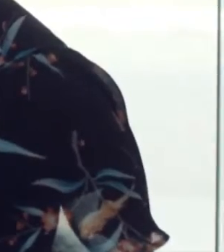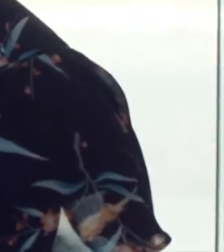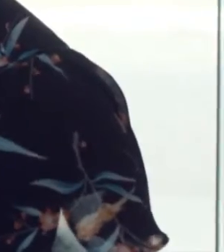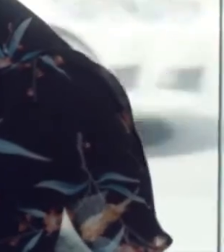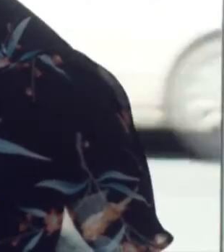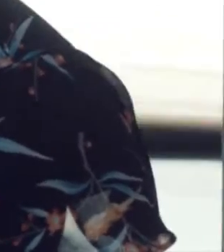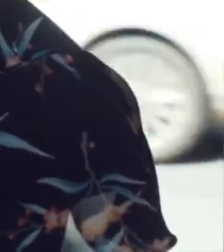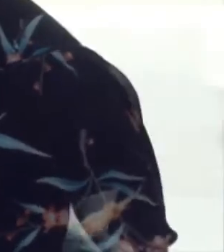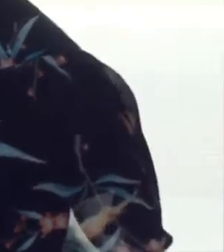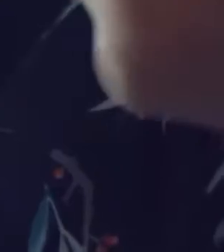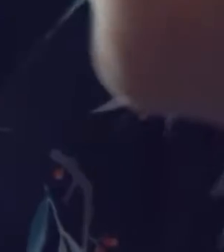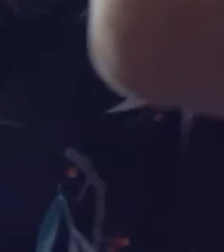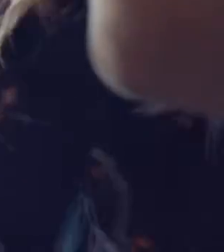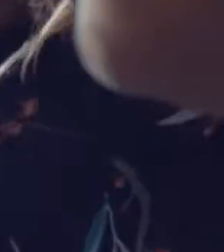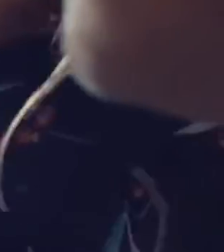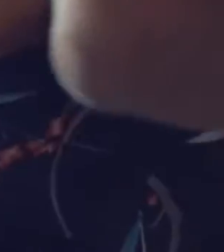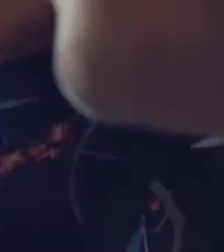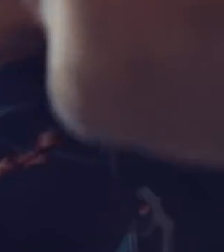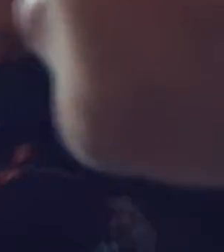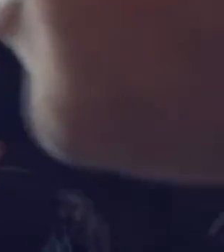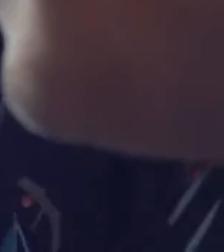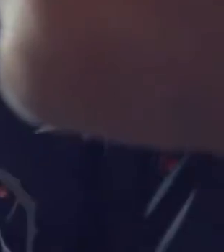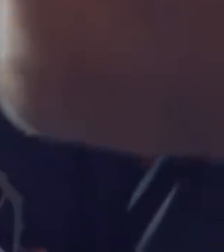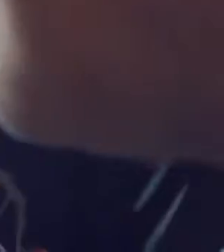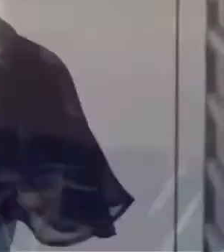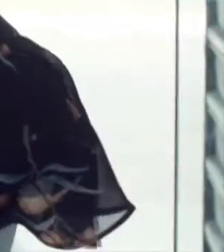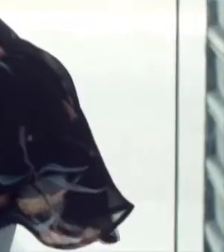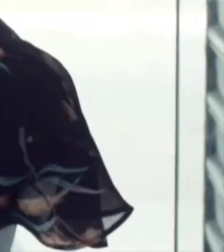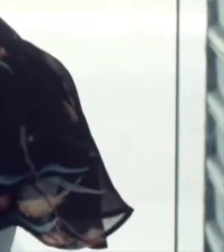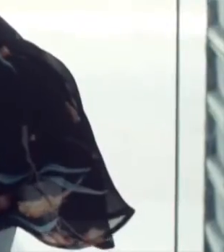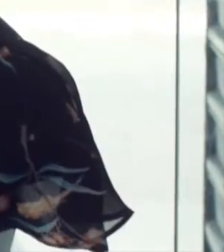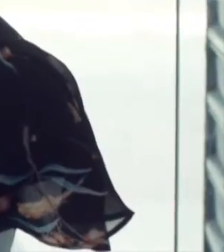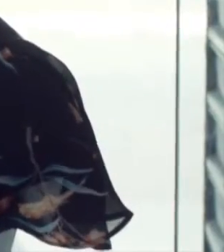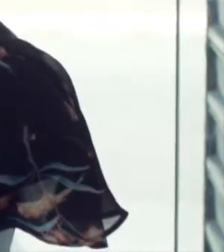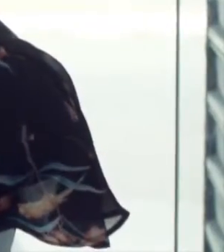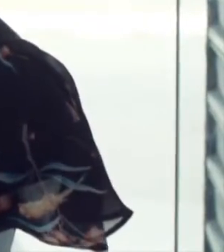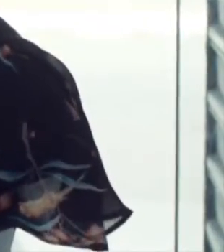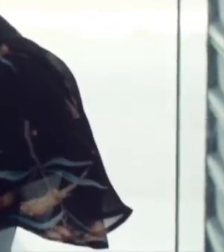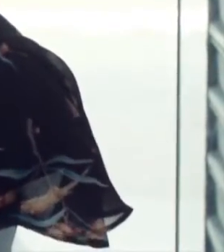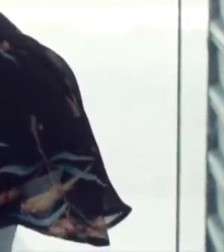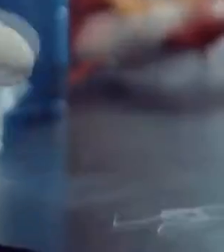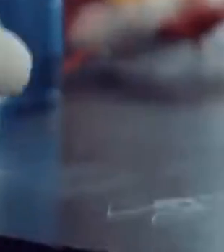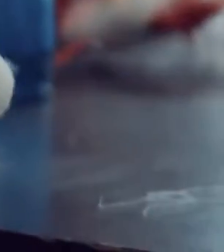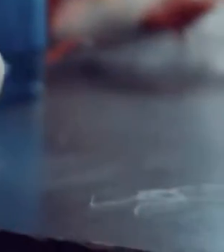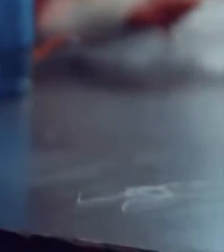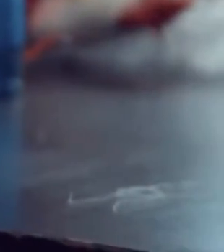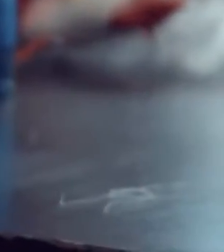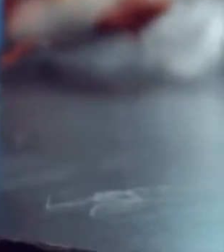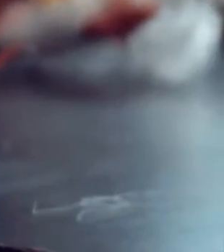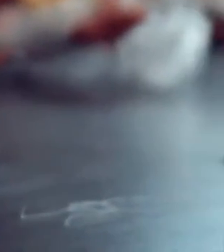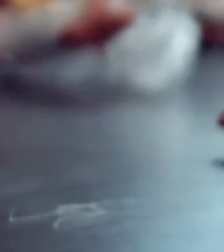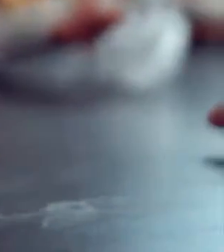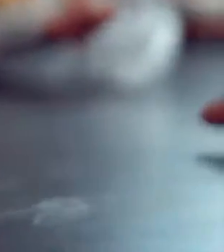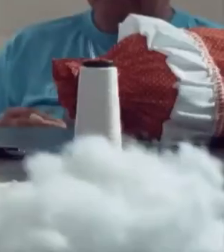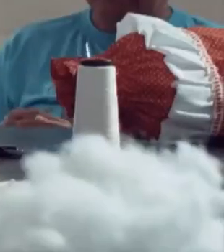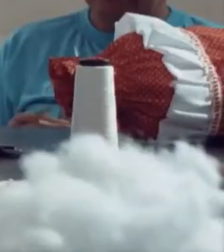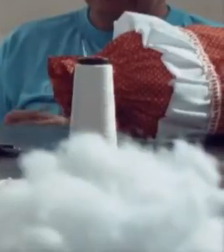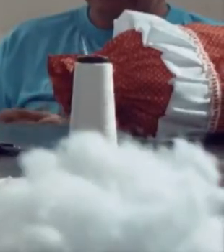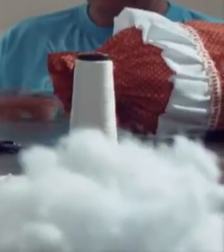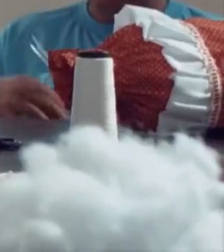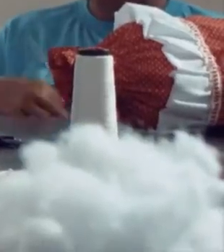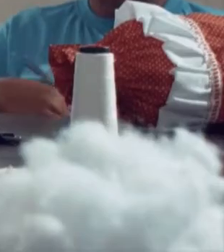no dia seguinte eu voltei ela com uma boneca Tumblr mas aí um dia uma pessoa me falou que não que não vender procurei